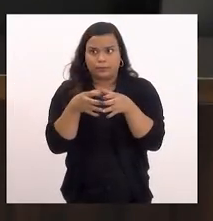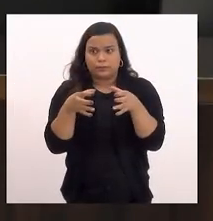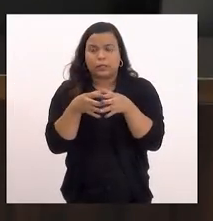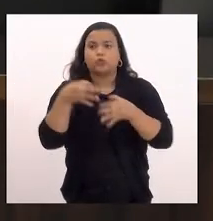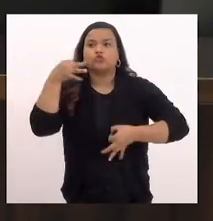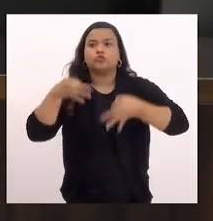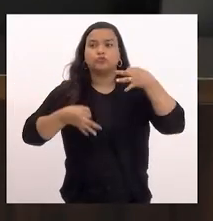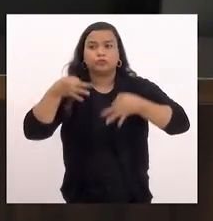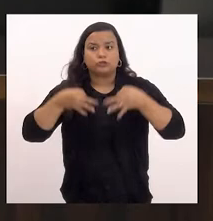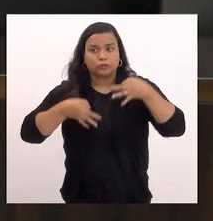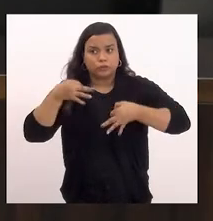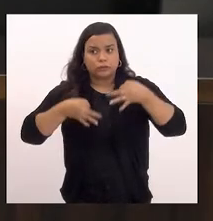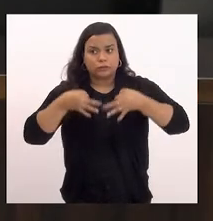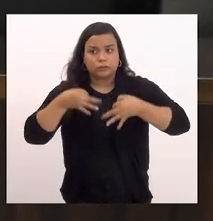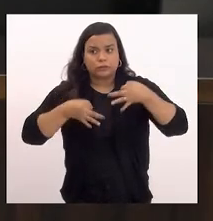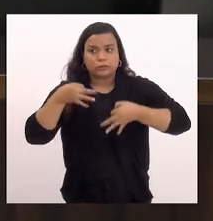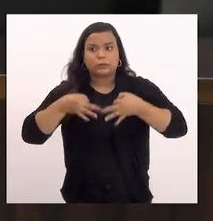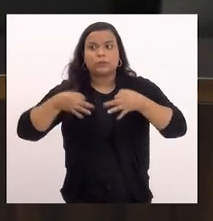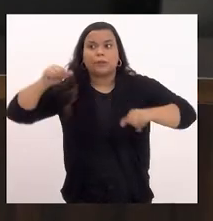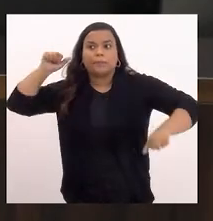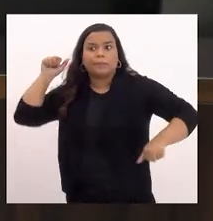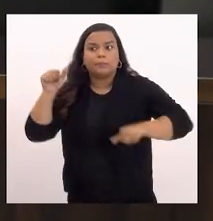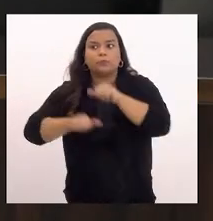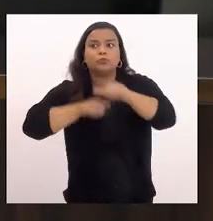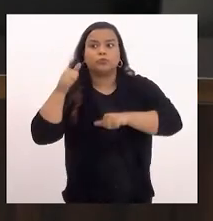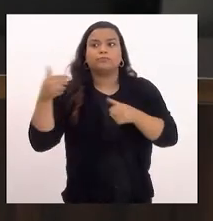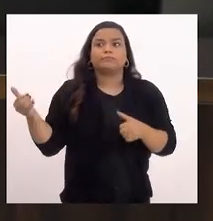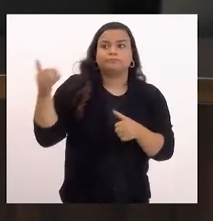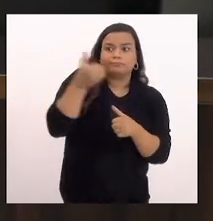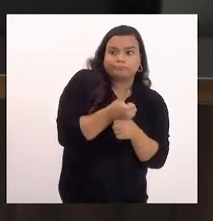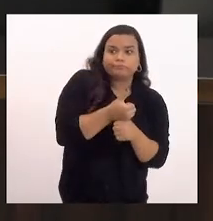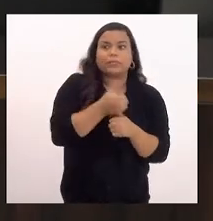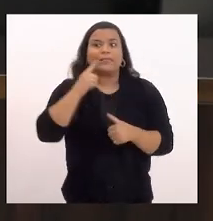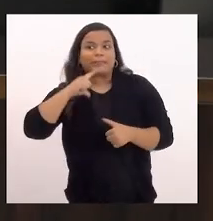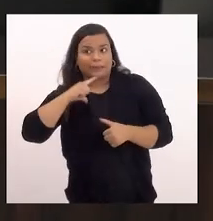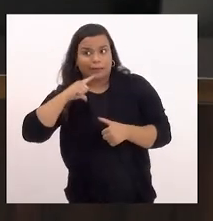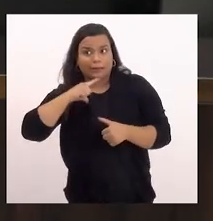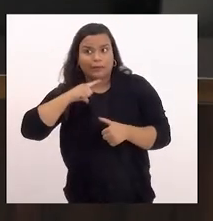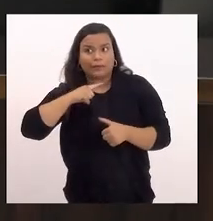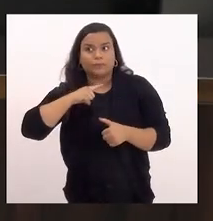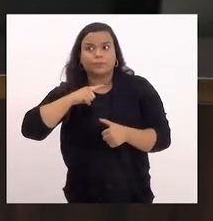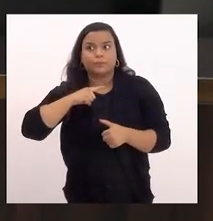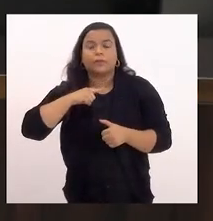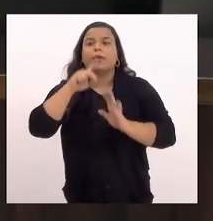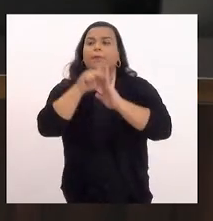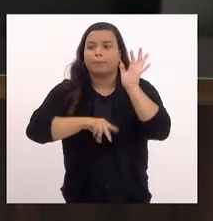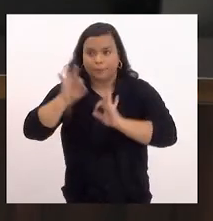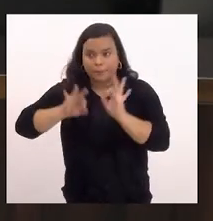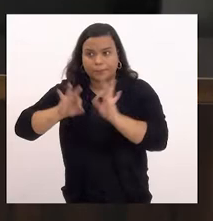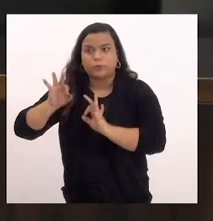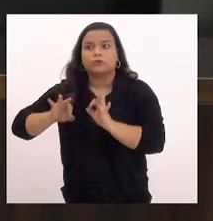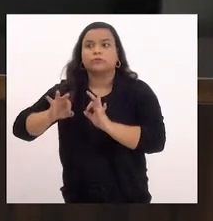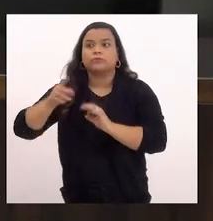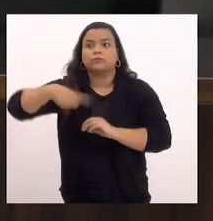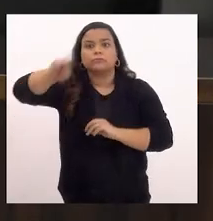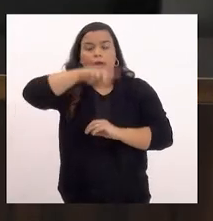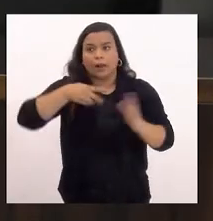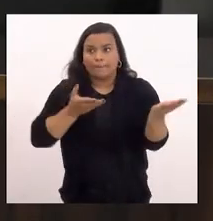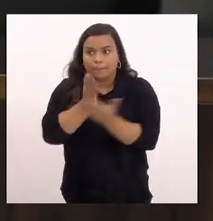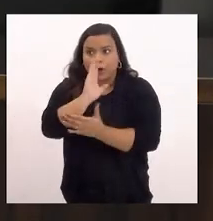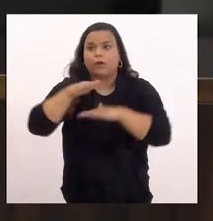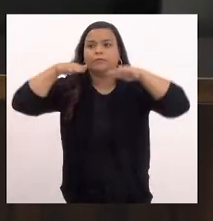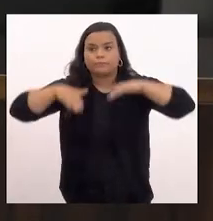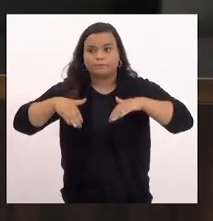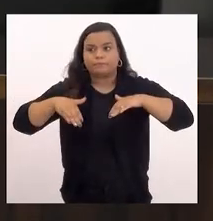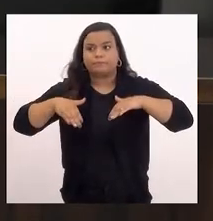Justiça, que transformou em substitutivo o projeto. Os senhores que aprovam, permaneçam como